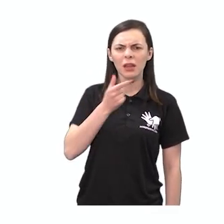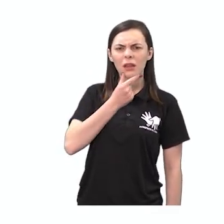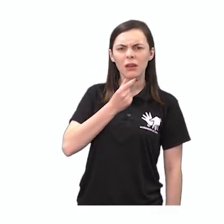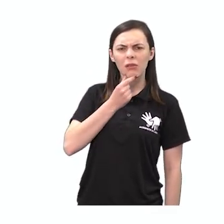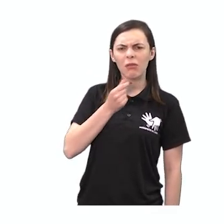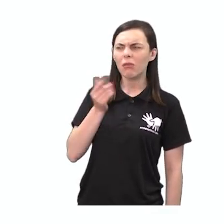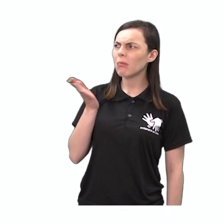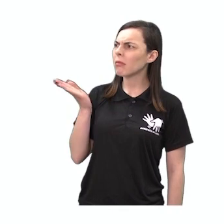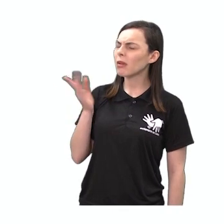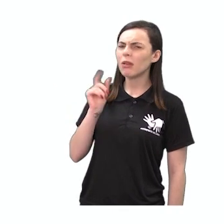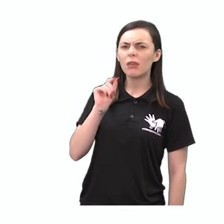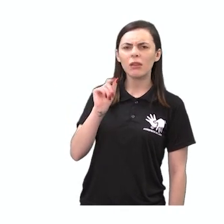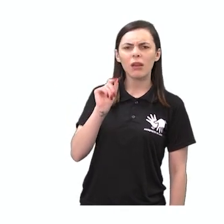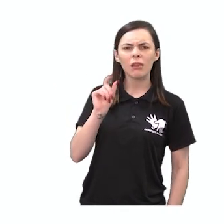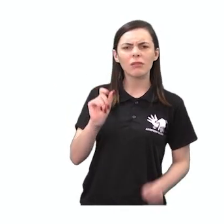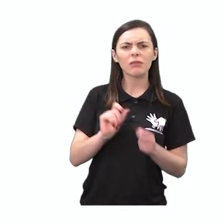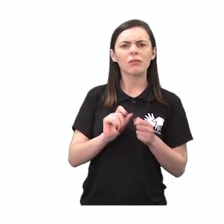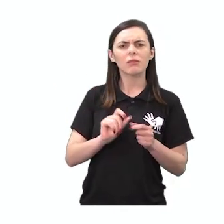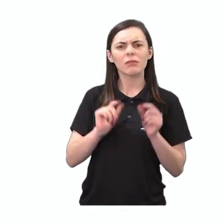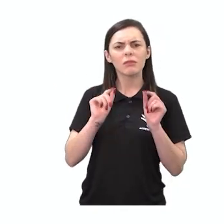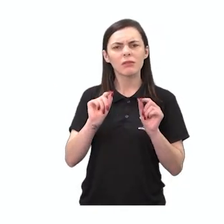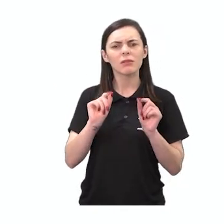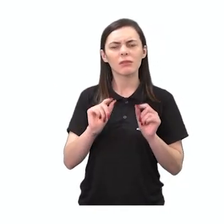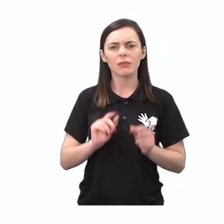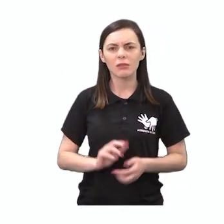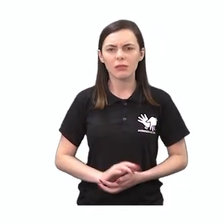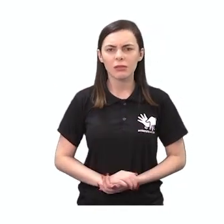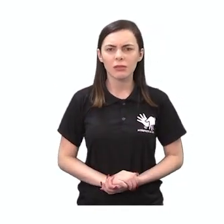Quem é esse homem? O que que ele está fazendo?